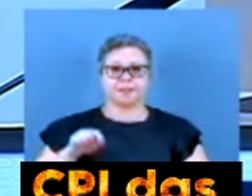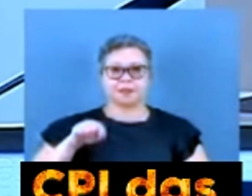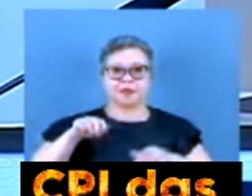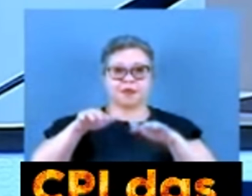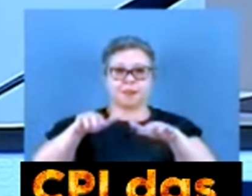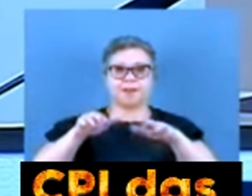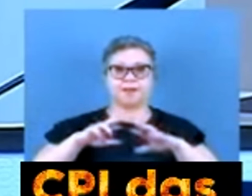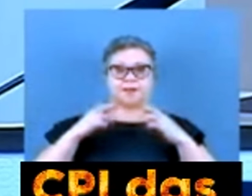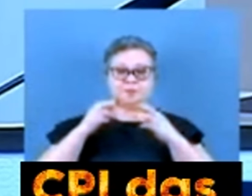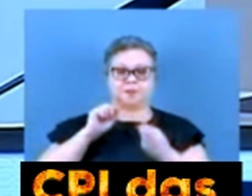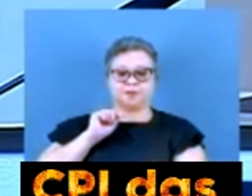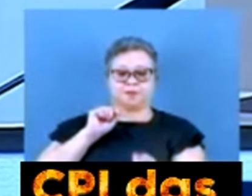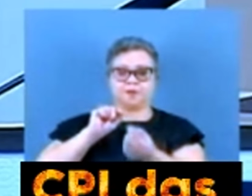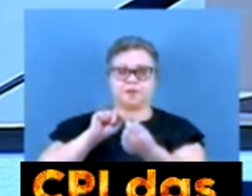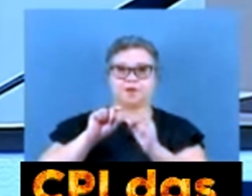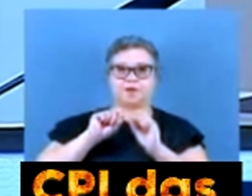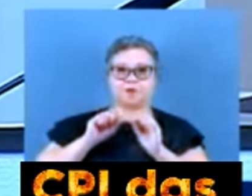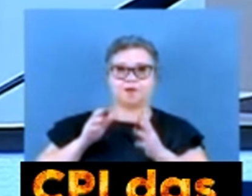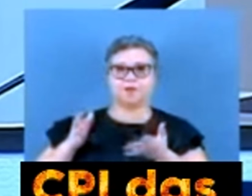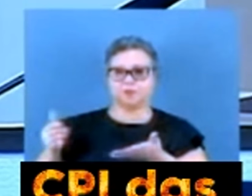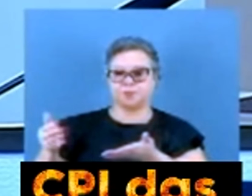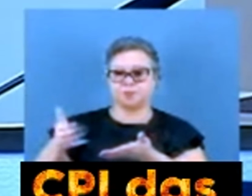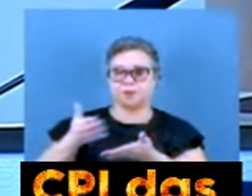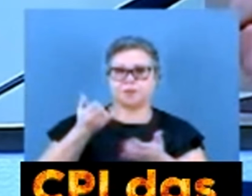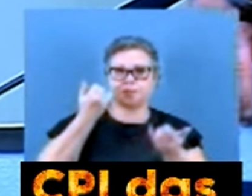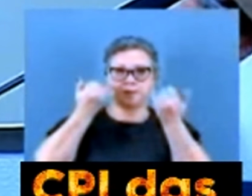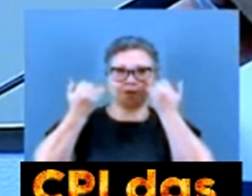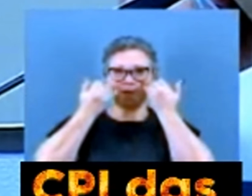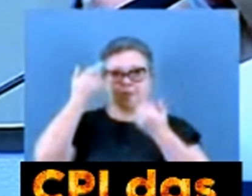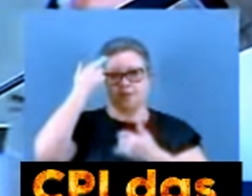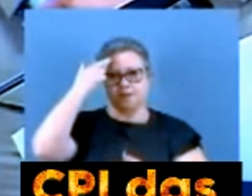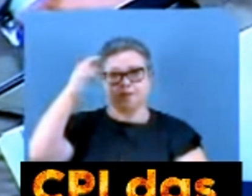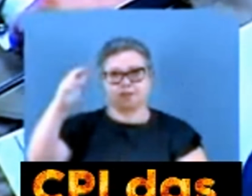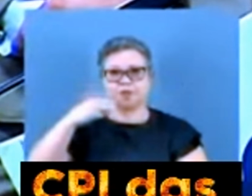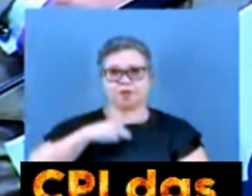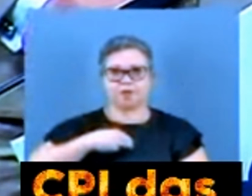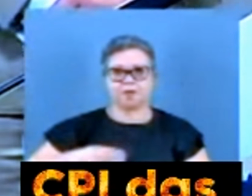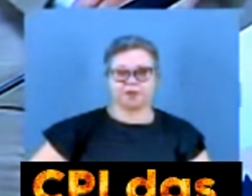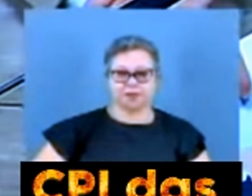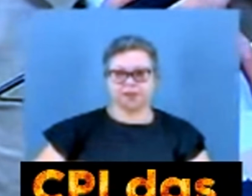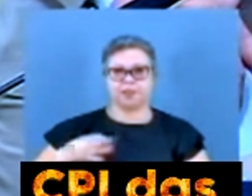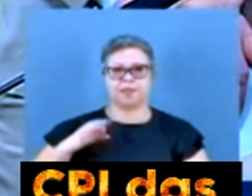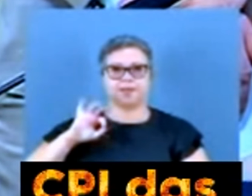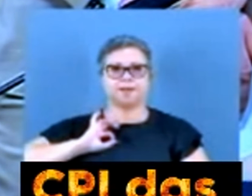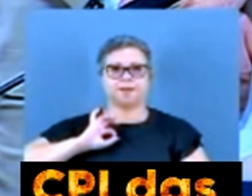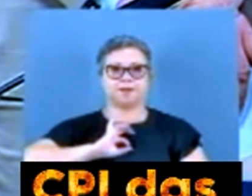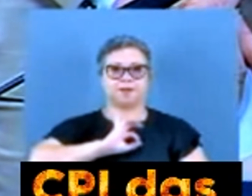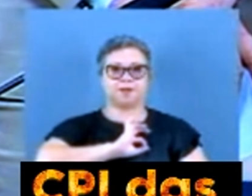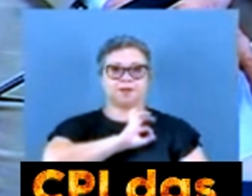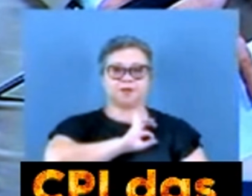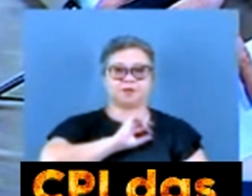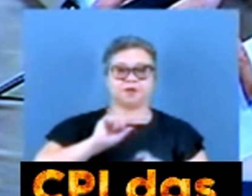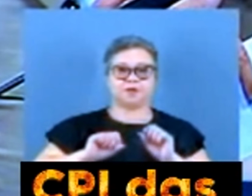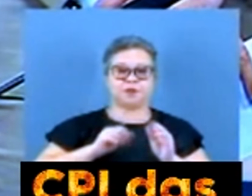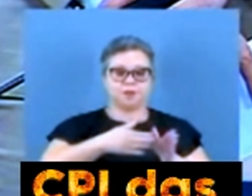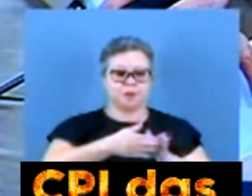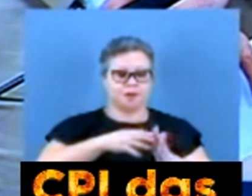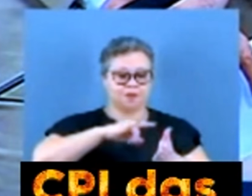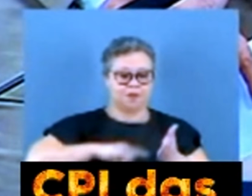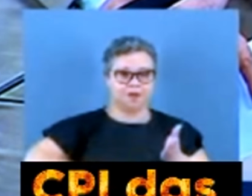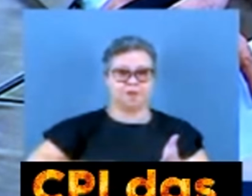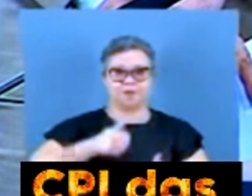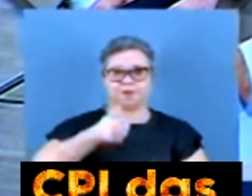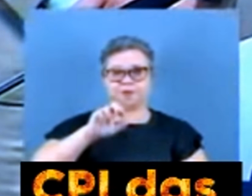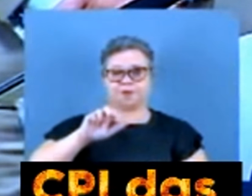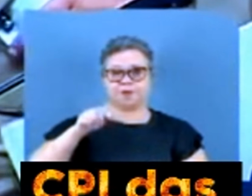reunião tem o objetivo de colher o depoimento da excelentíssima senhora ministra Marina Silva, conforme requerimento